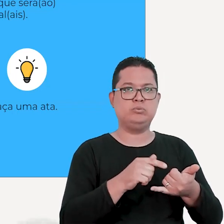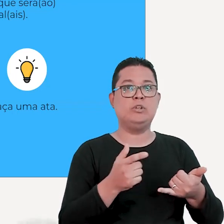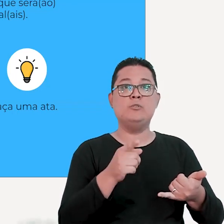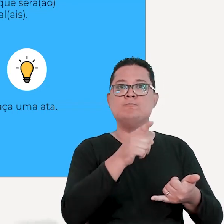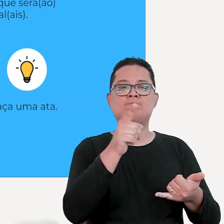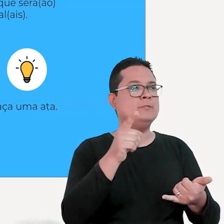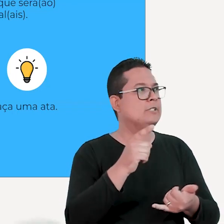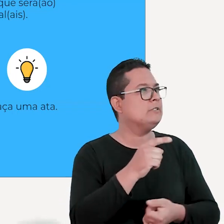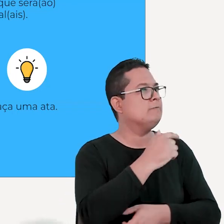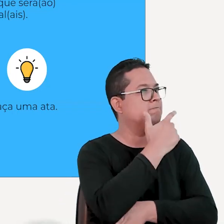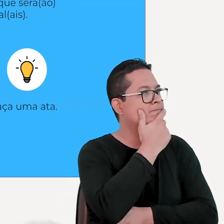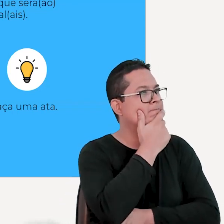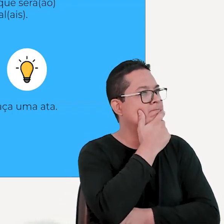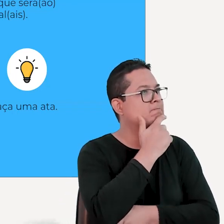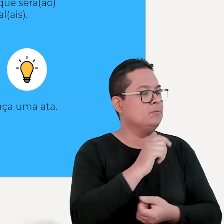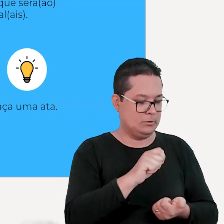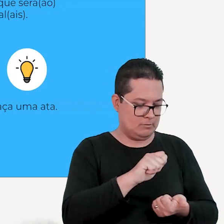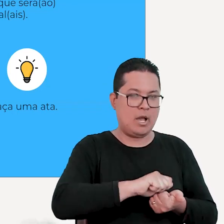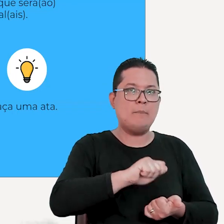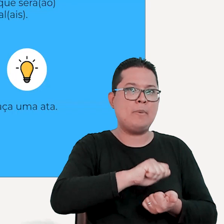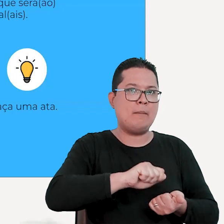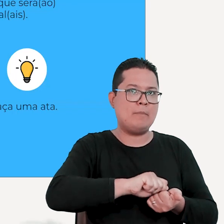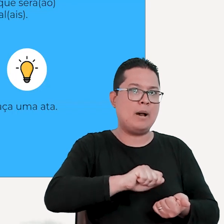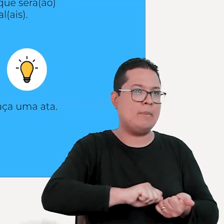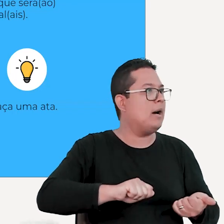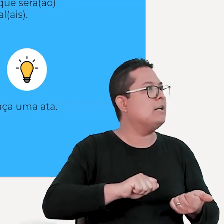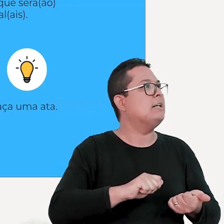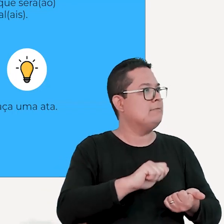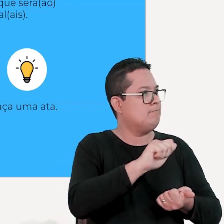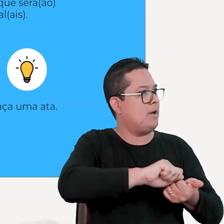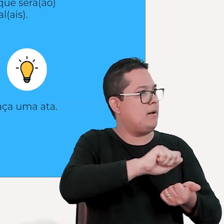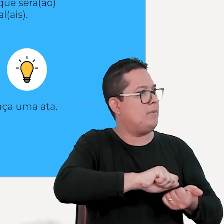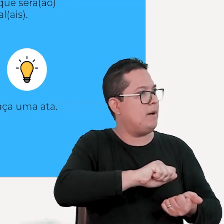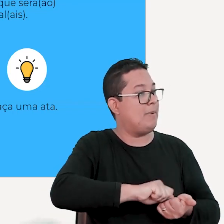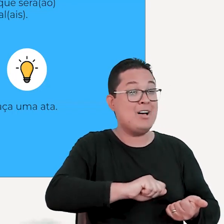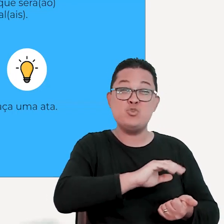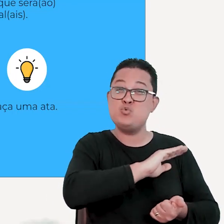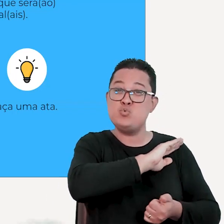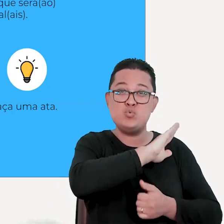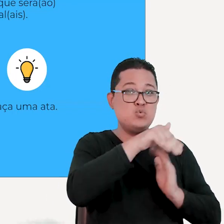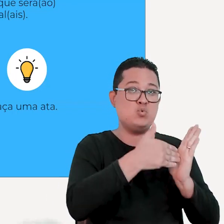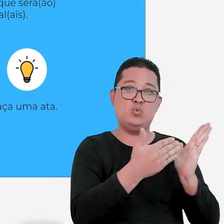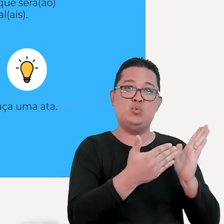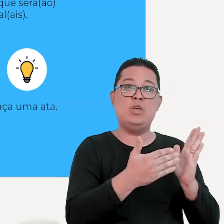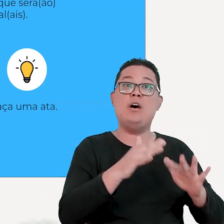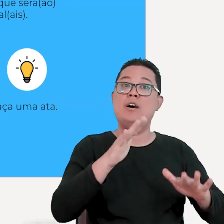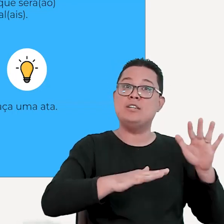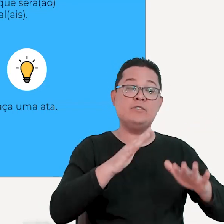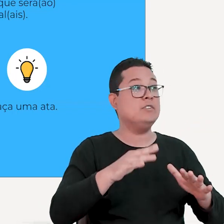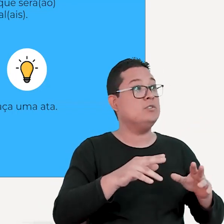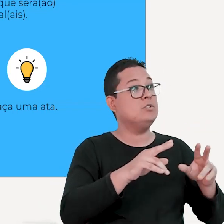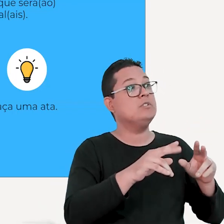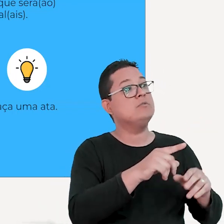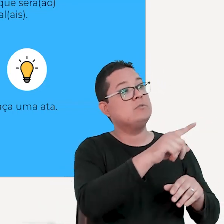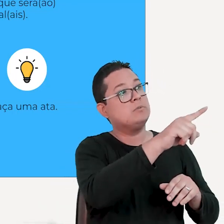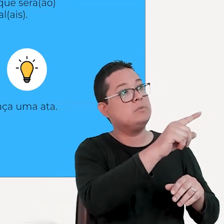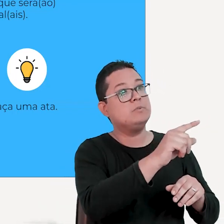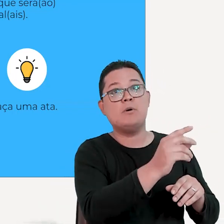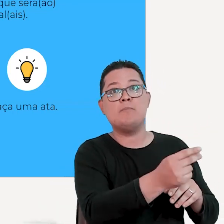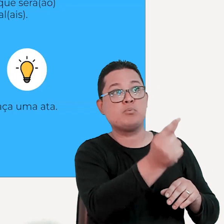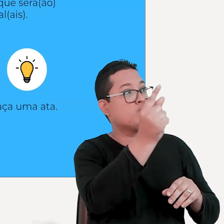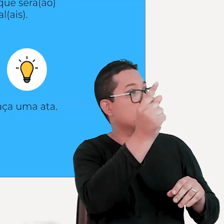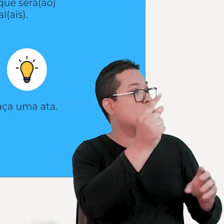saem muitos alinhamentos. E esses alinhamentos acabam se perdendo ao longo do dia até o fim do projeto. Então, o que eu